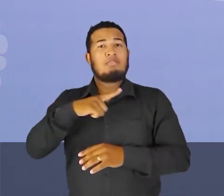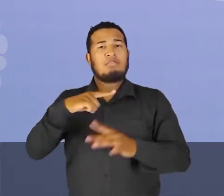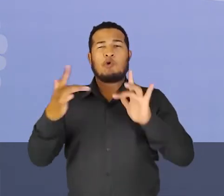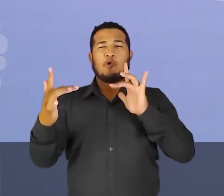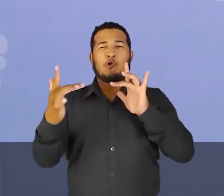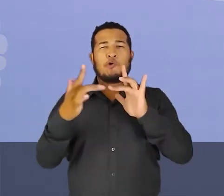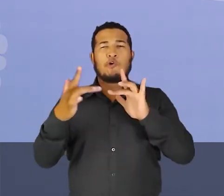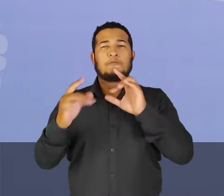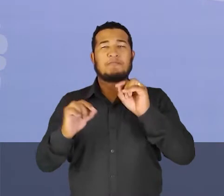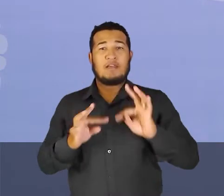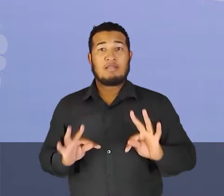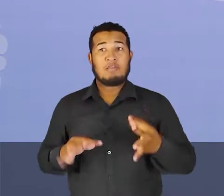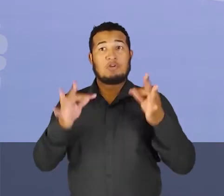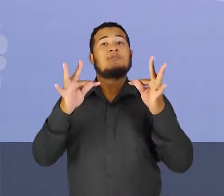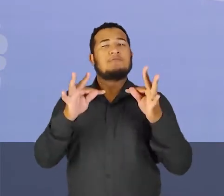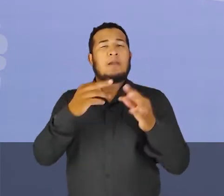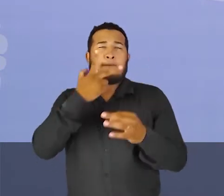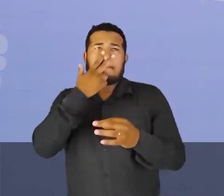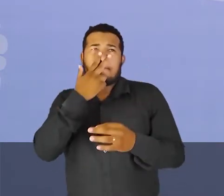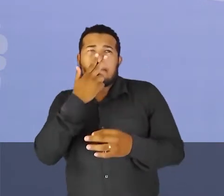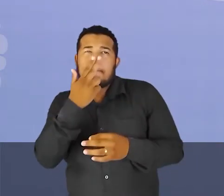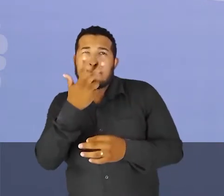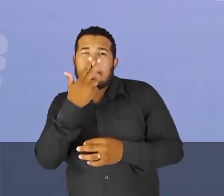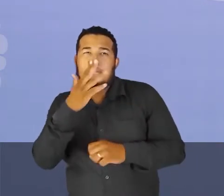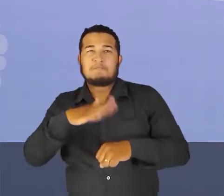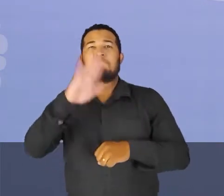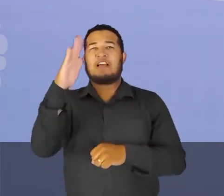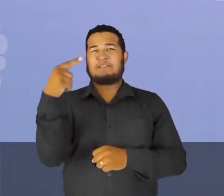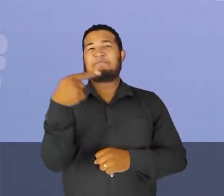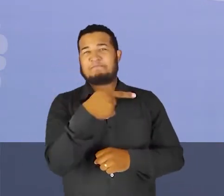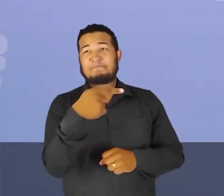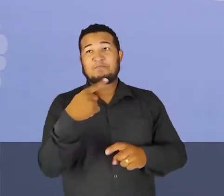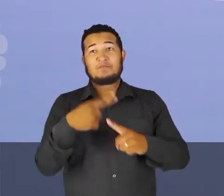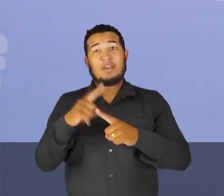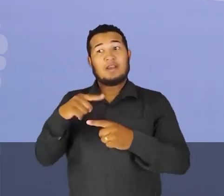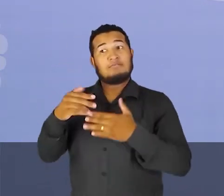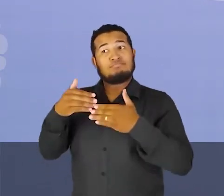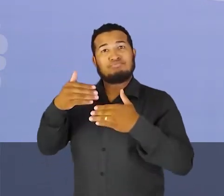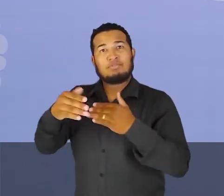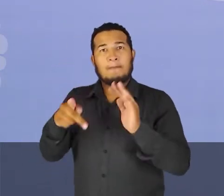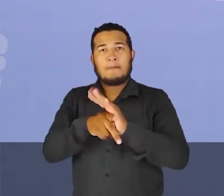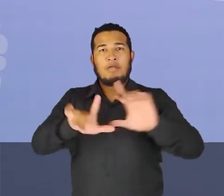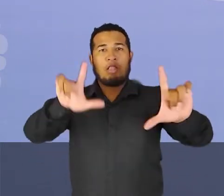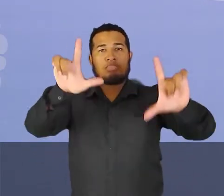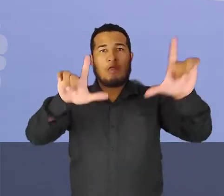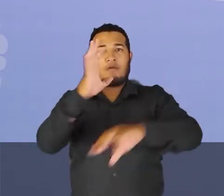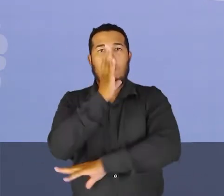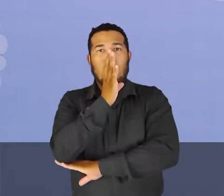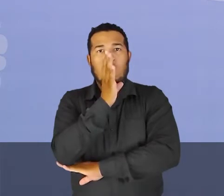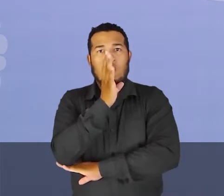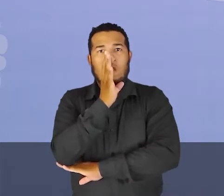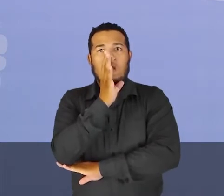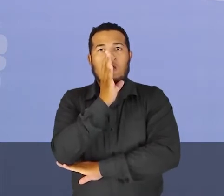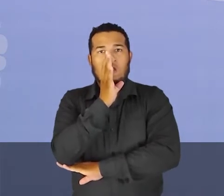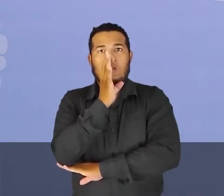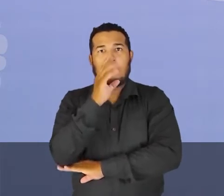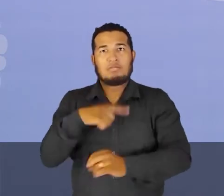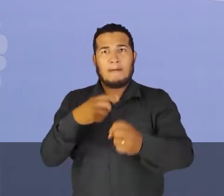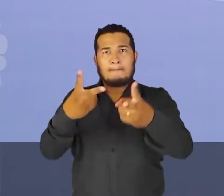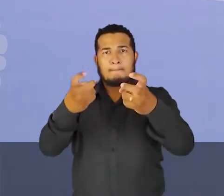um contato com tecnologia um pouquinho maior, porque é a geração que vai ser criada na frente da televisão, que vai